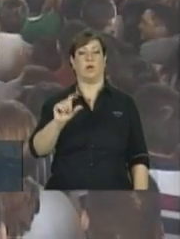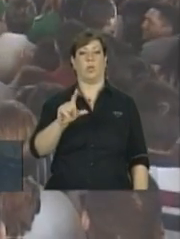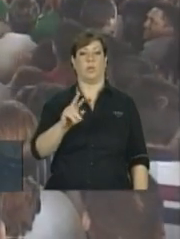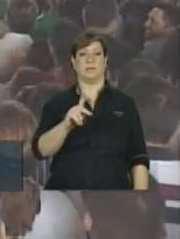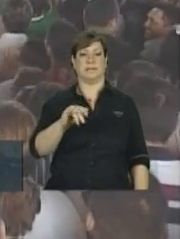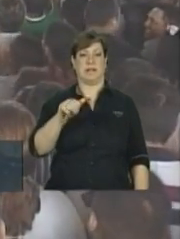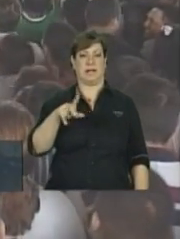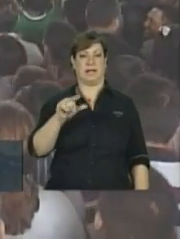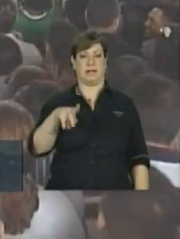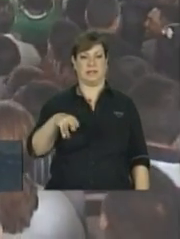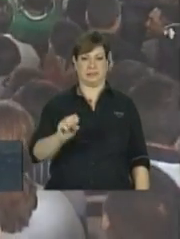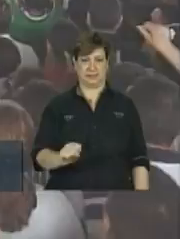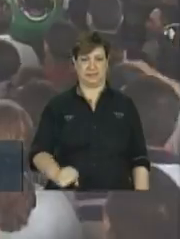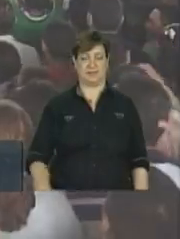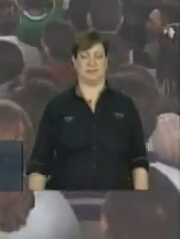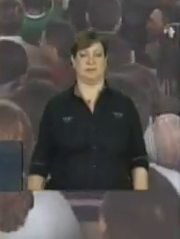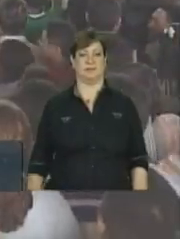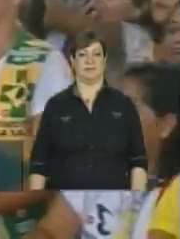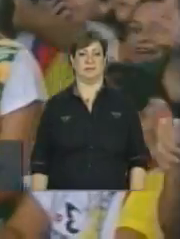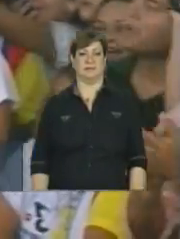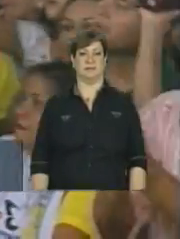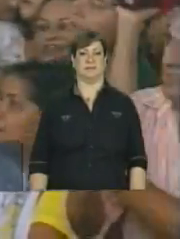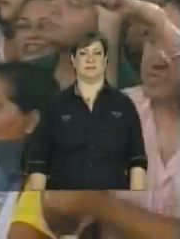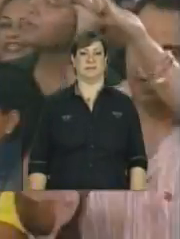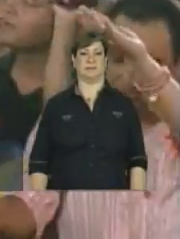Luiziane Lins.